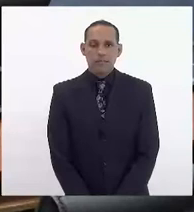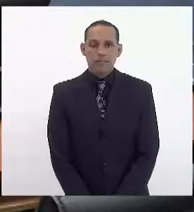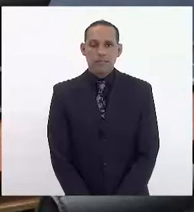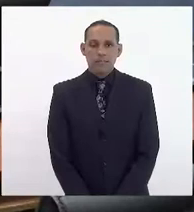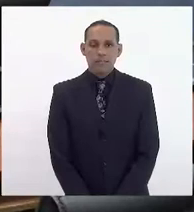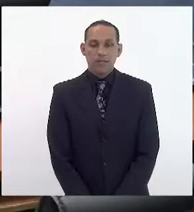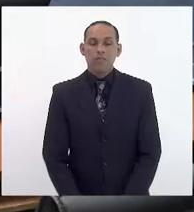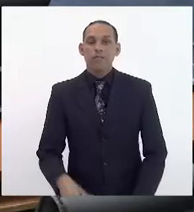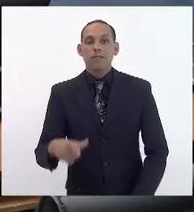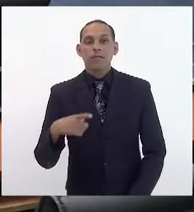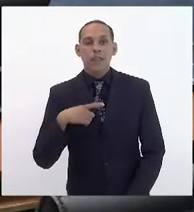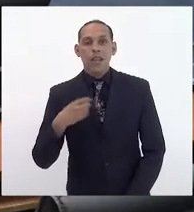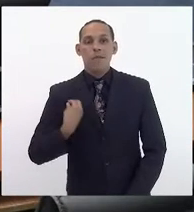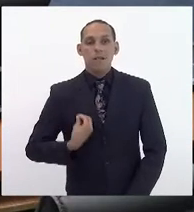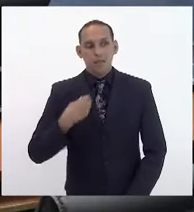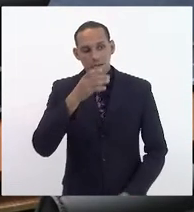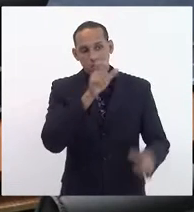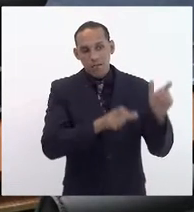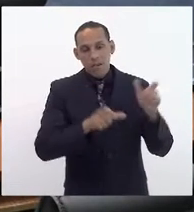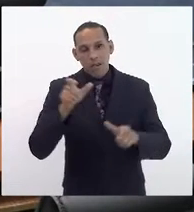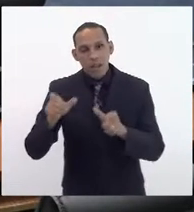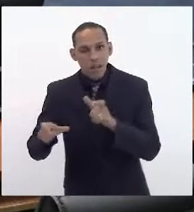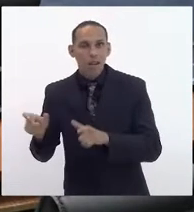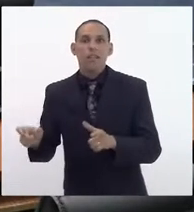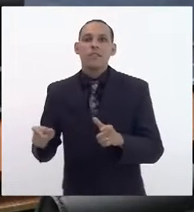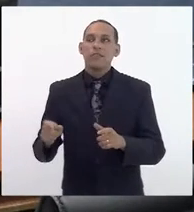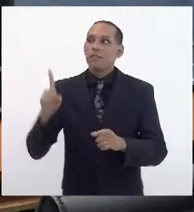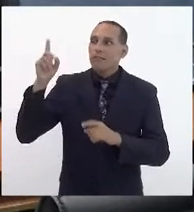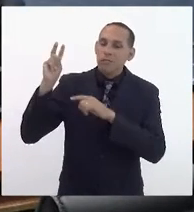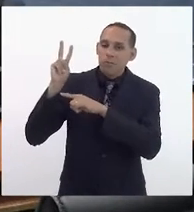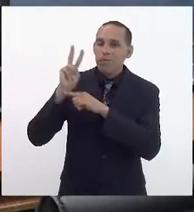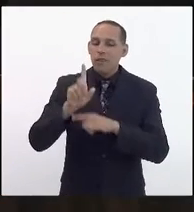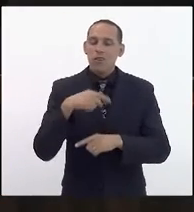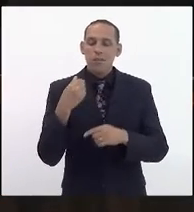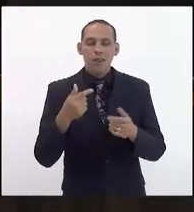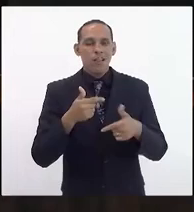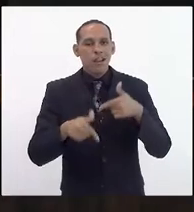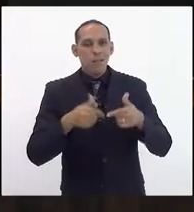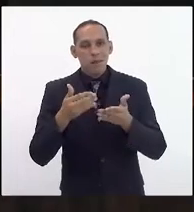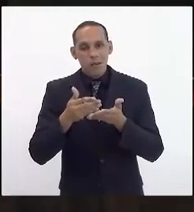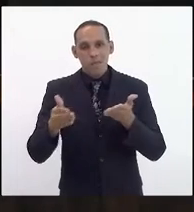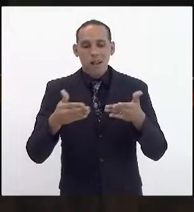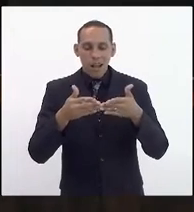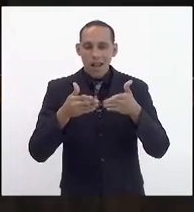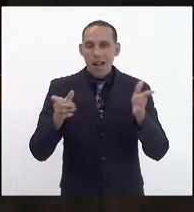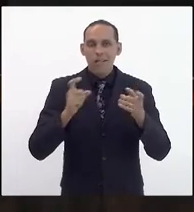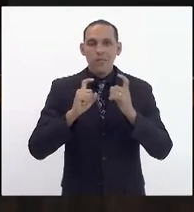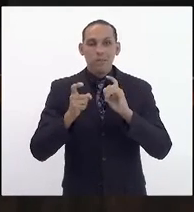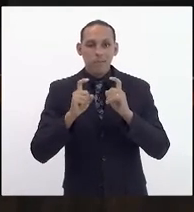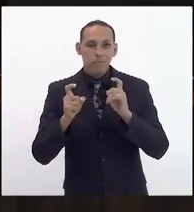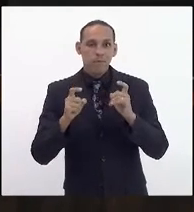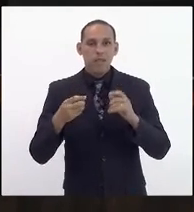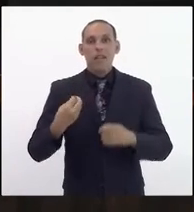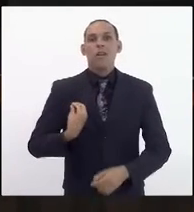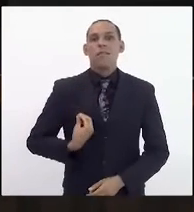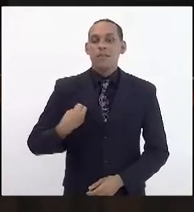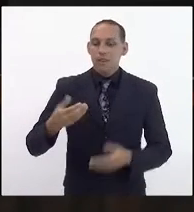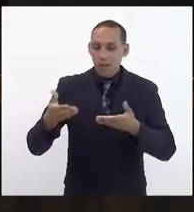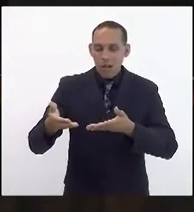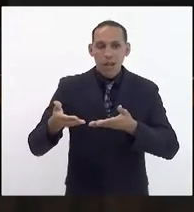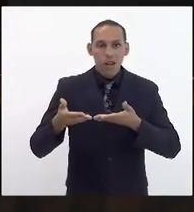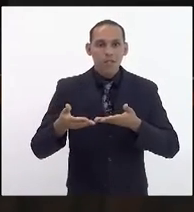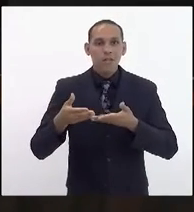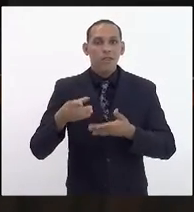em havendo número legal e sobre a proteção de Deus iniciamos nossos trabalhos está aberto a sessão a presença e convida o nome